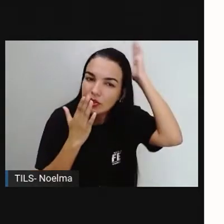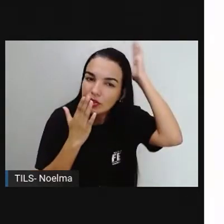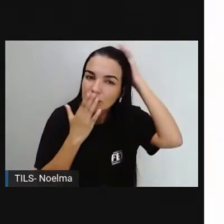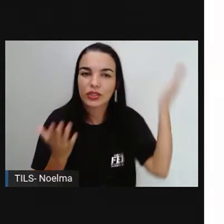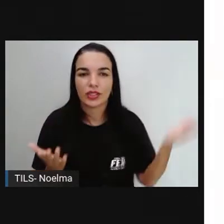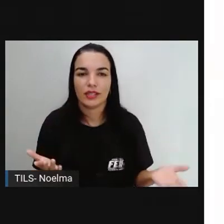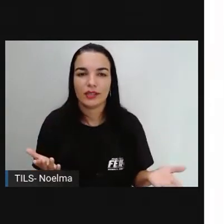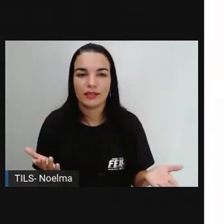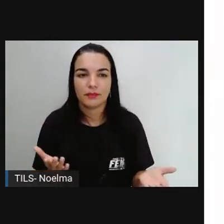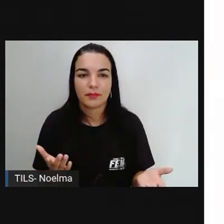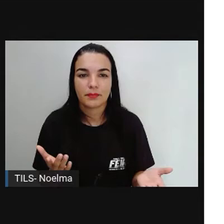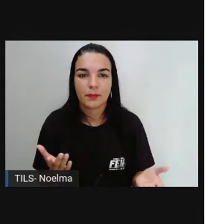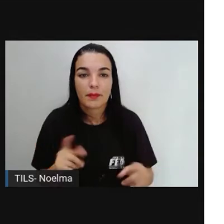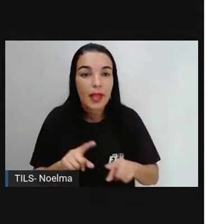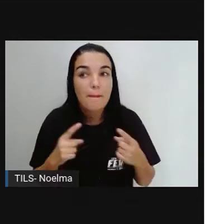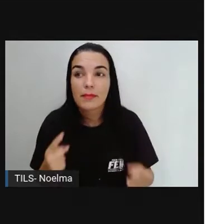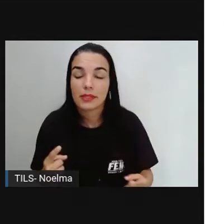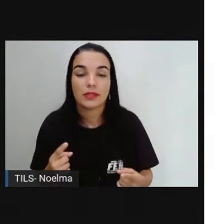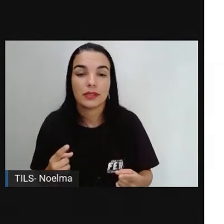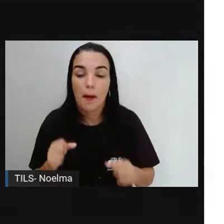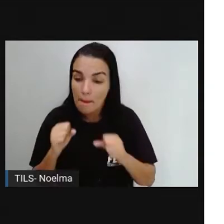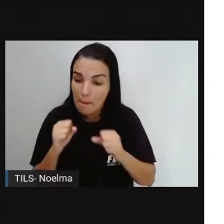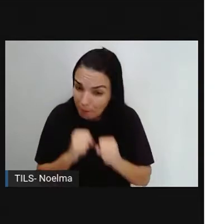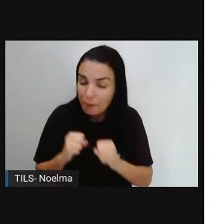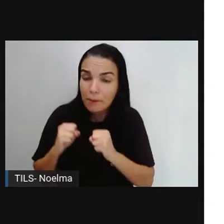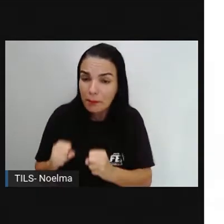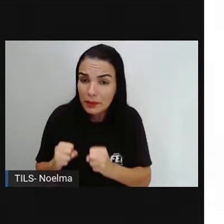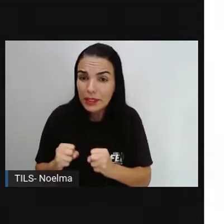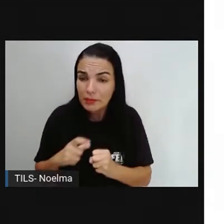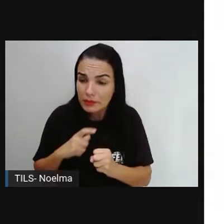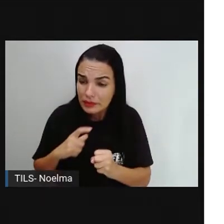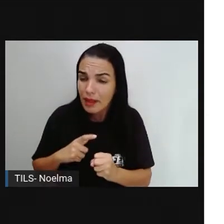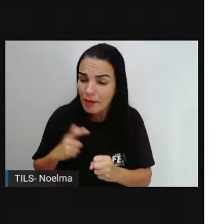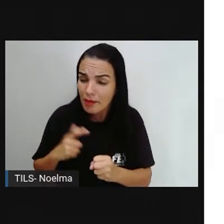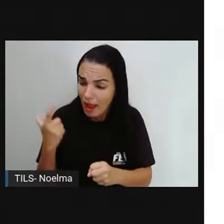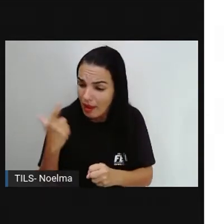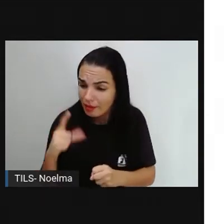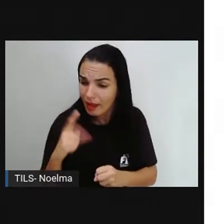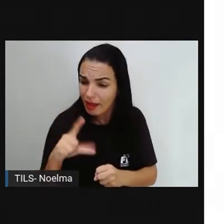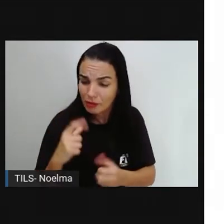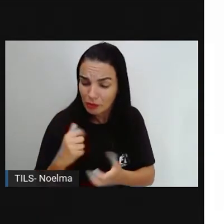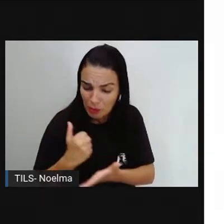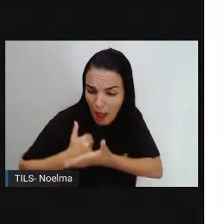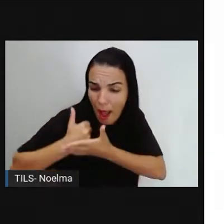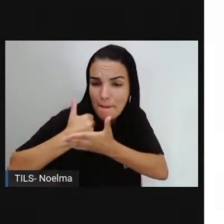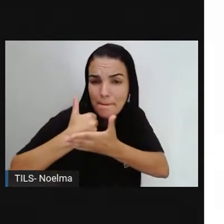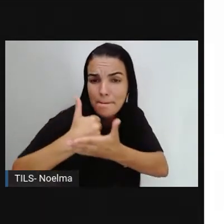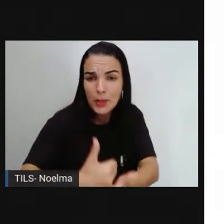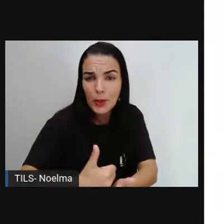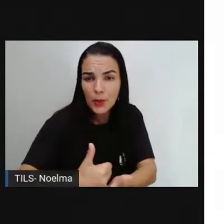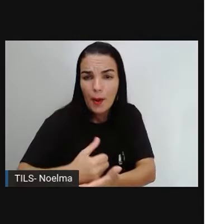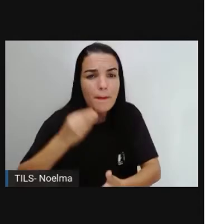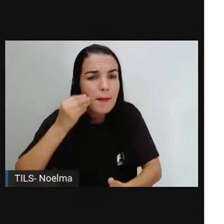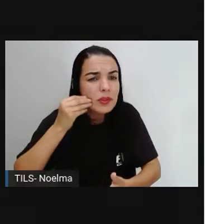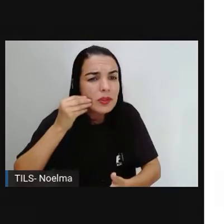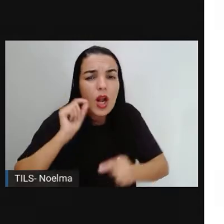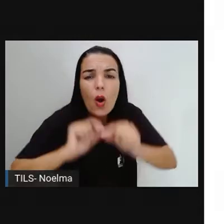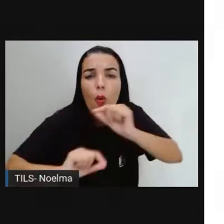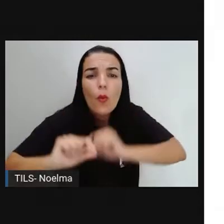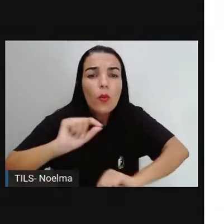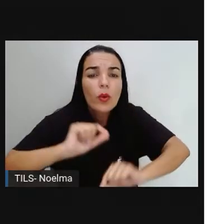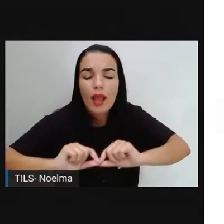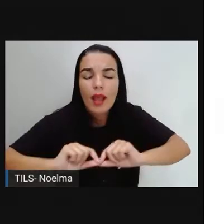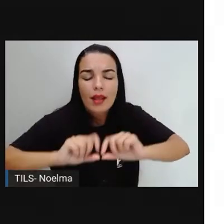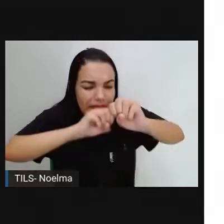indígenas, mas podemos muito bem nos valer dela para que ela seja um instrumento a mais